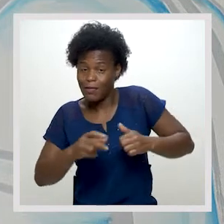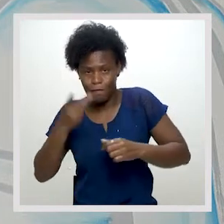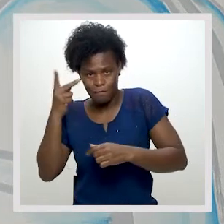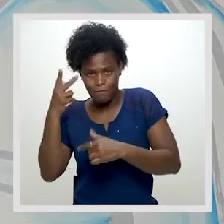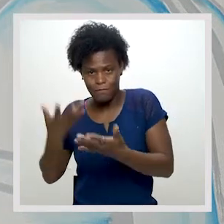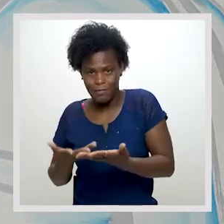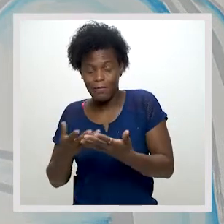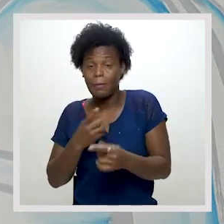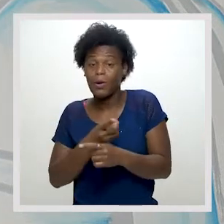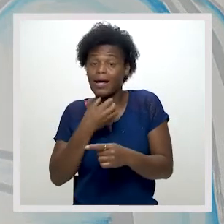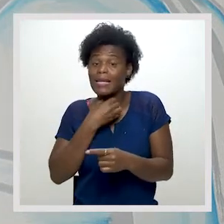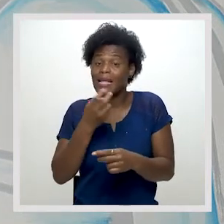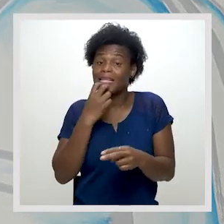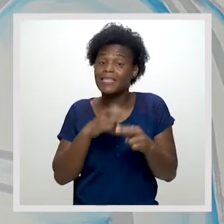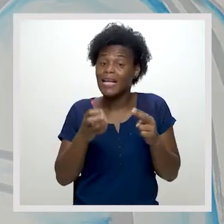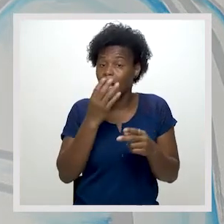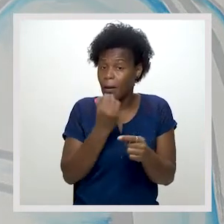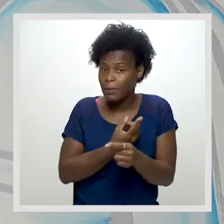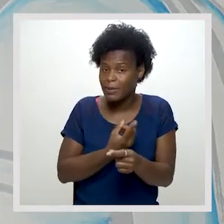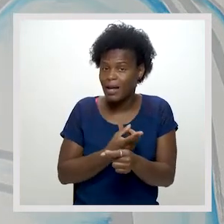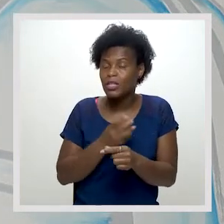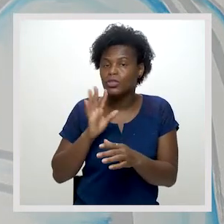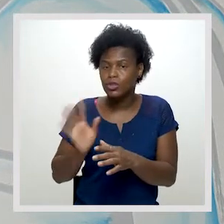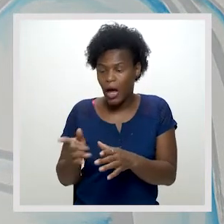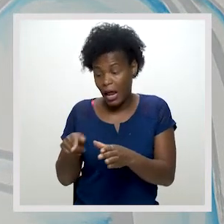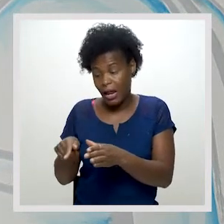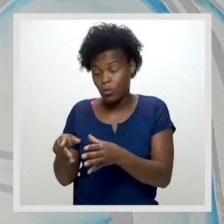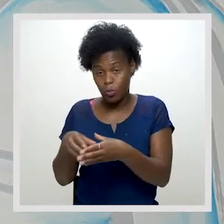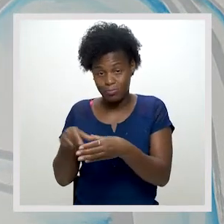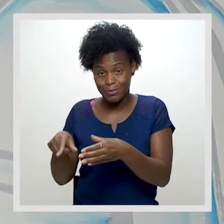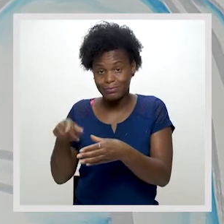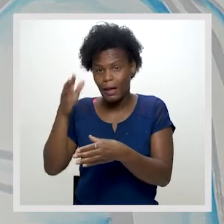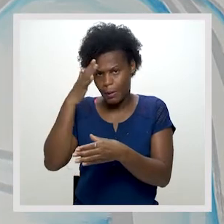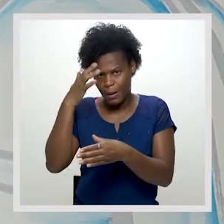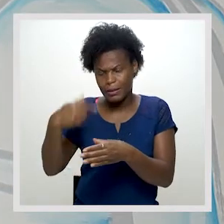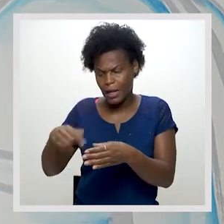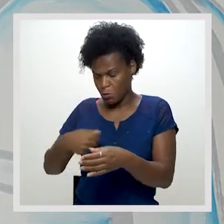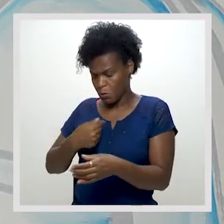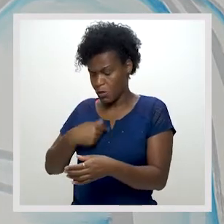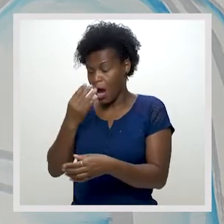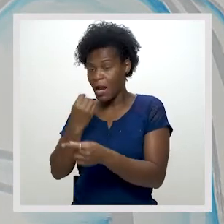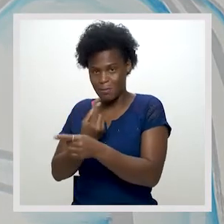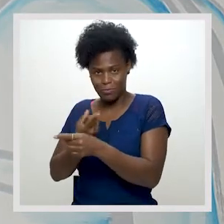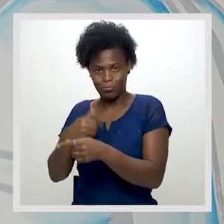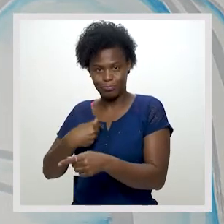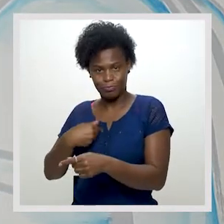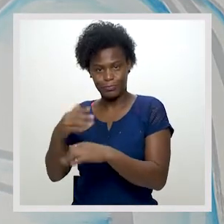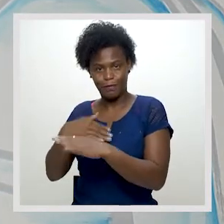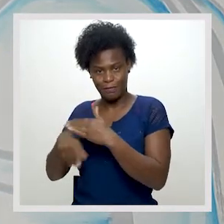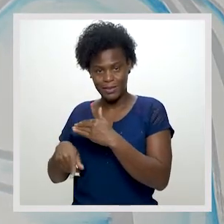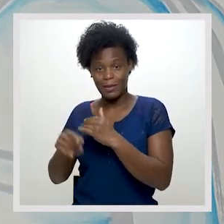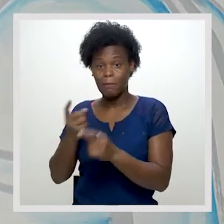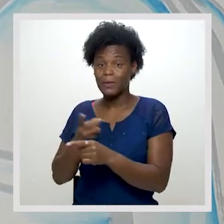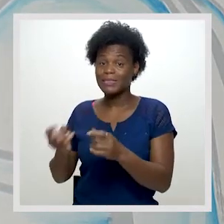energética alimentar, já eram capazes de produzir os seus próprios alimentos. Daí é que surgiu